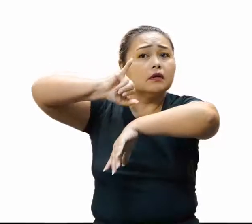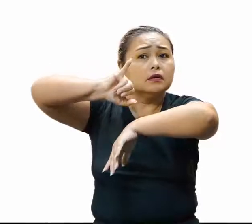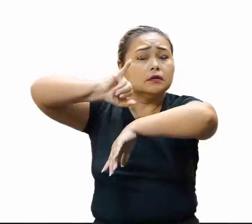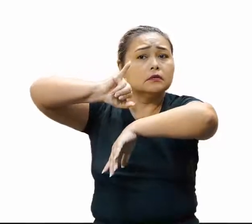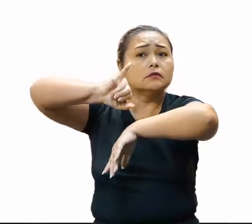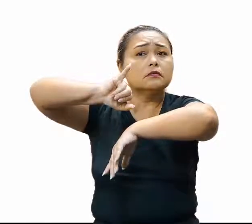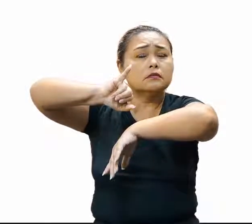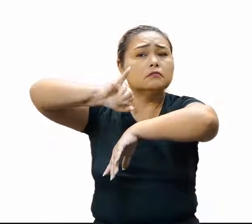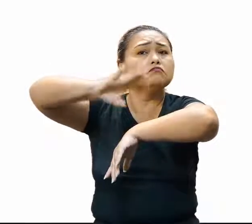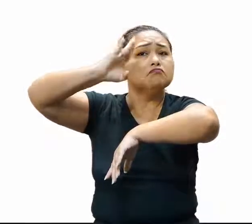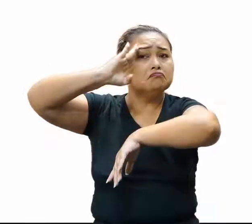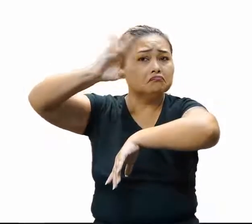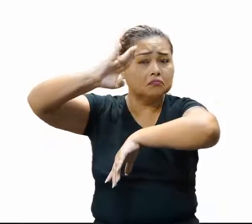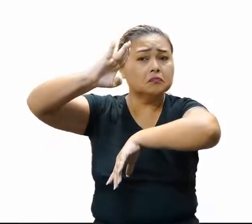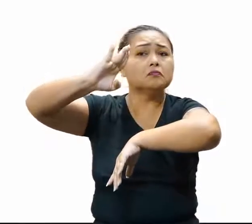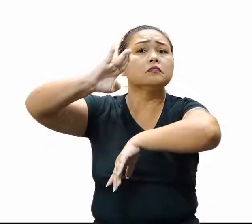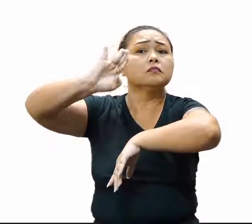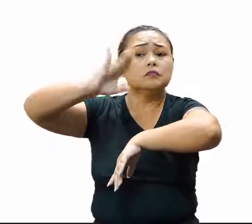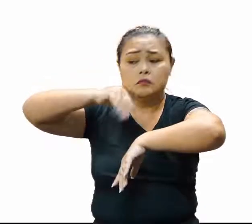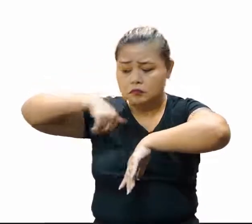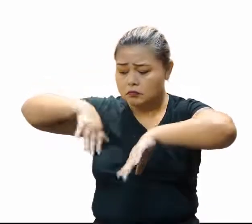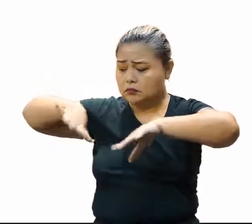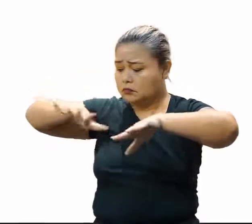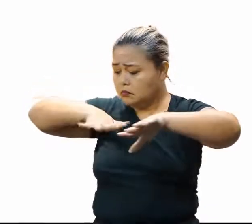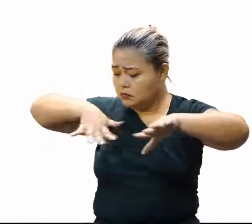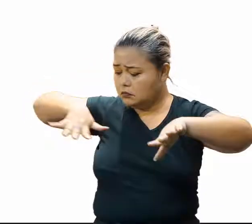dos principais causadores